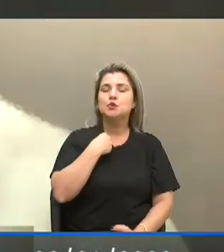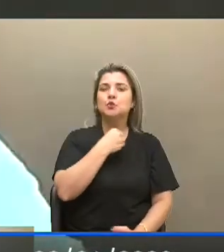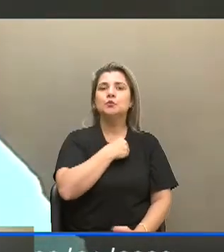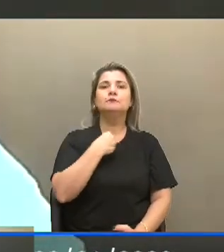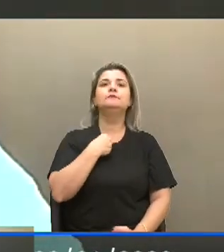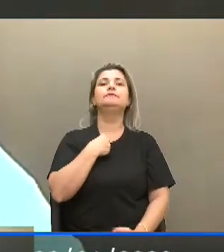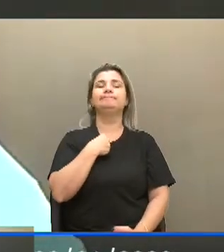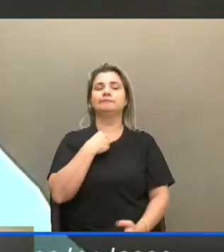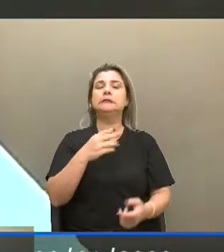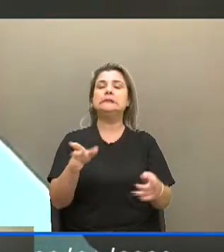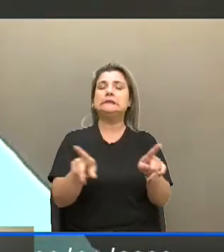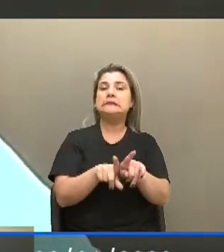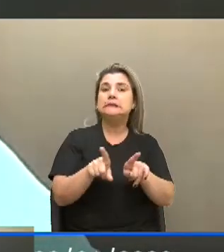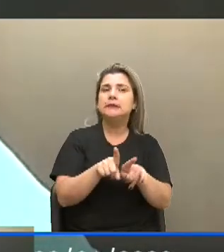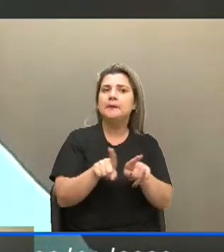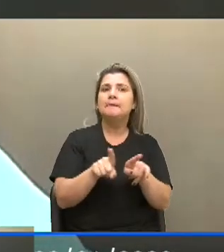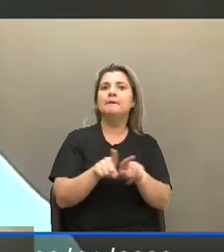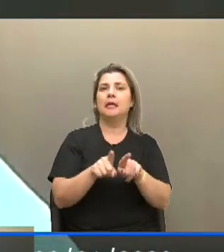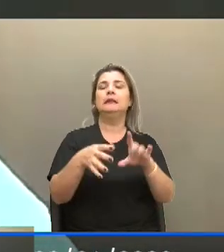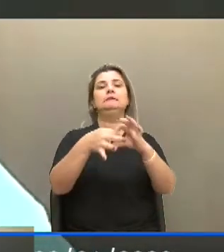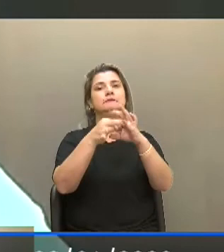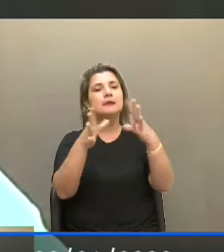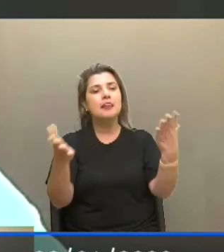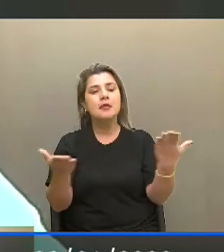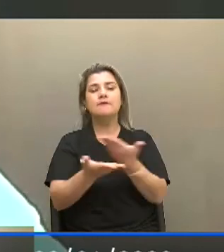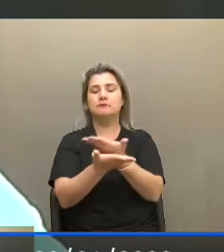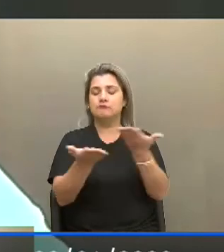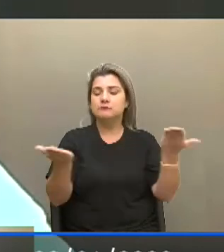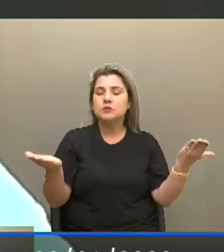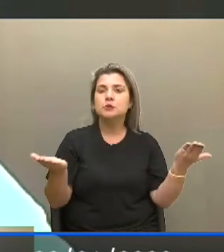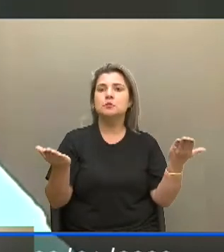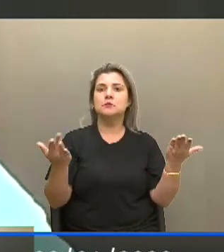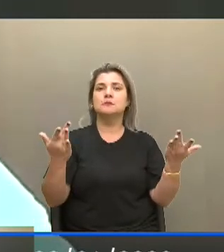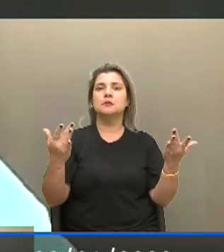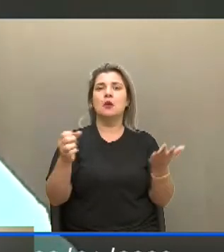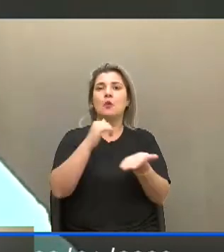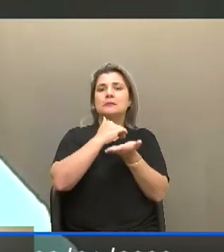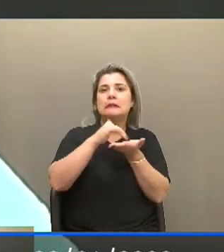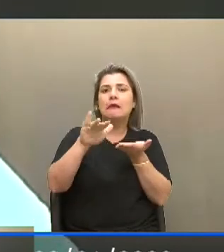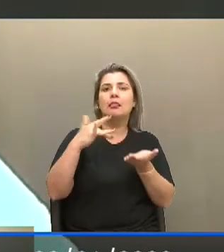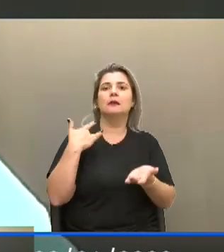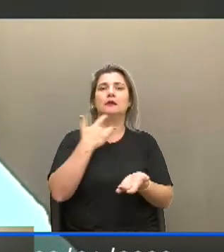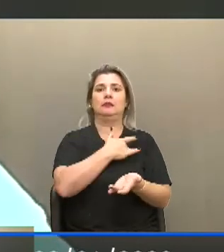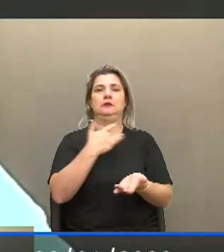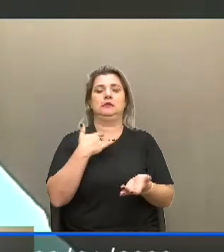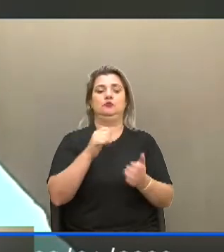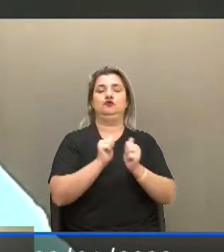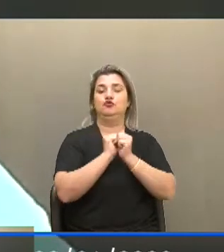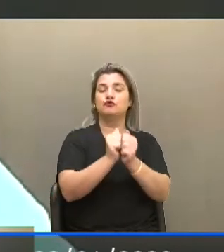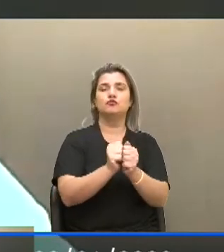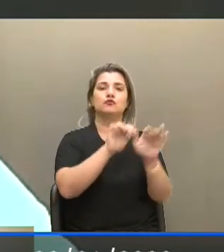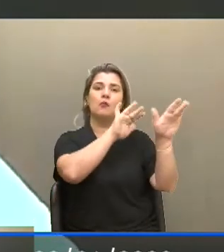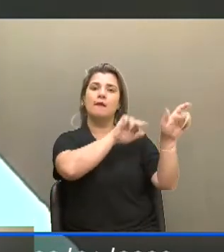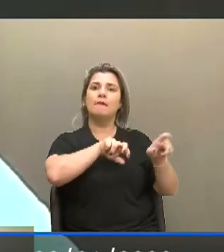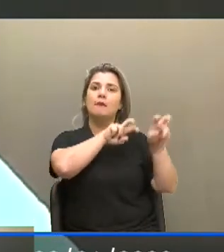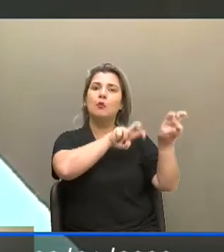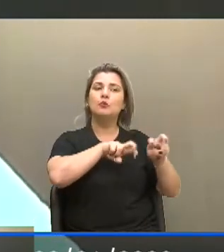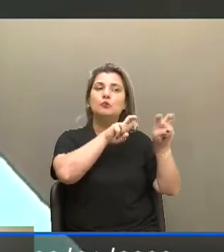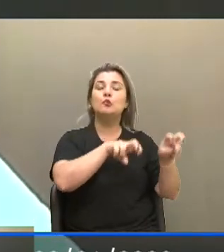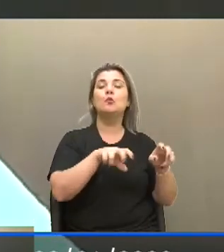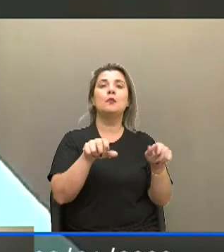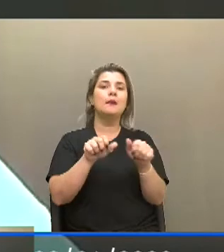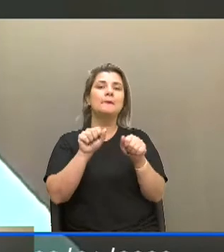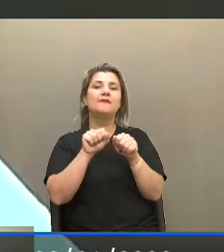à disposição da Secretaria da Saúde, junto com a Agricultura, de fazer esse diálogo para que nós